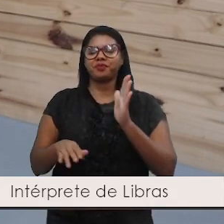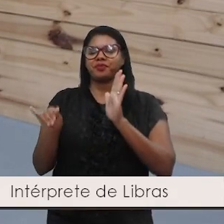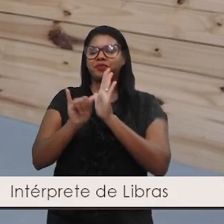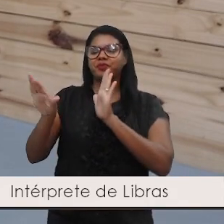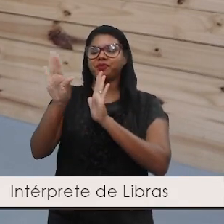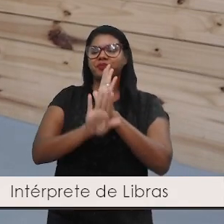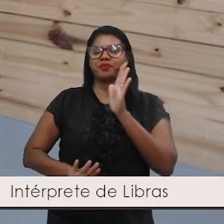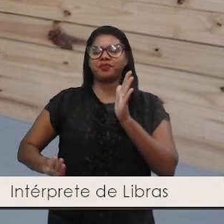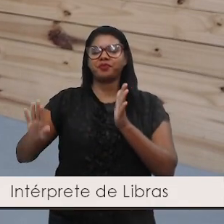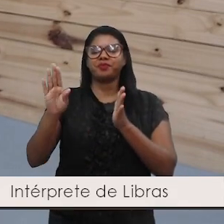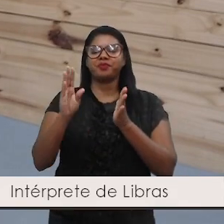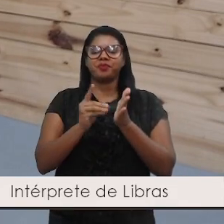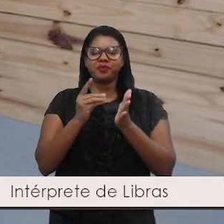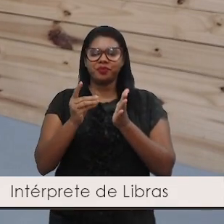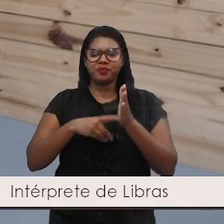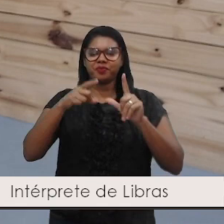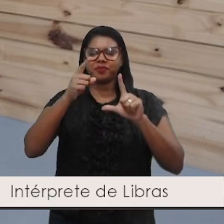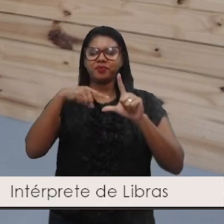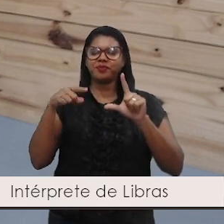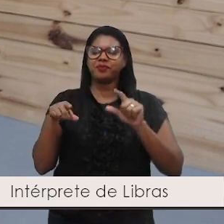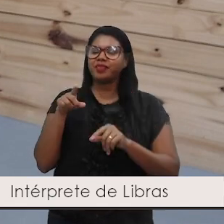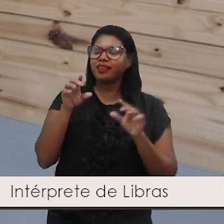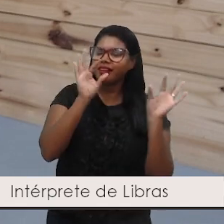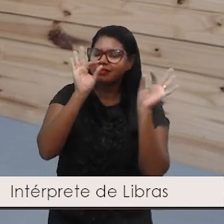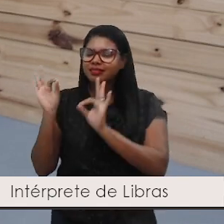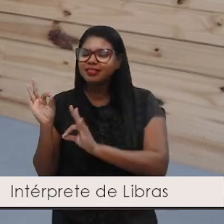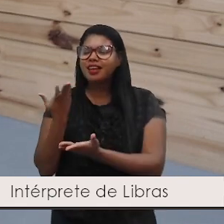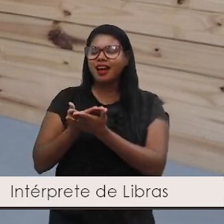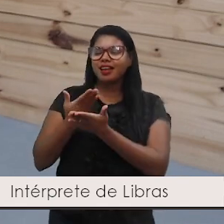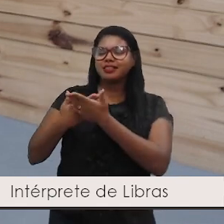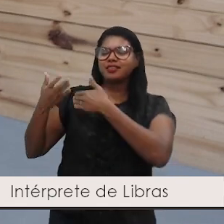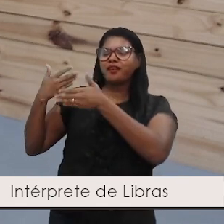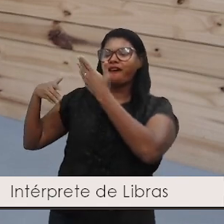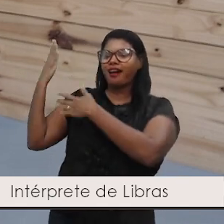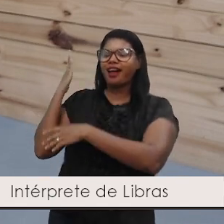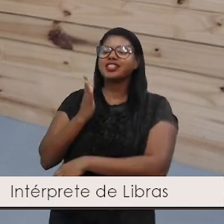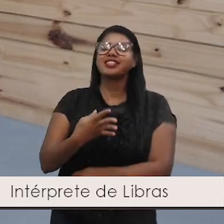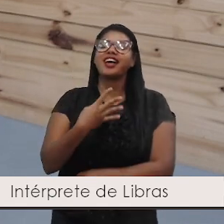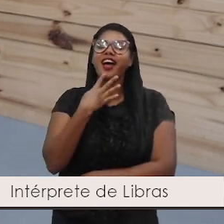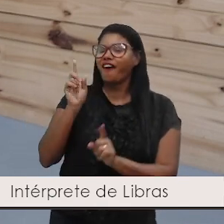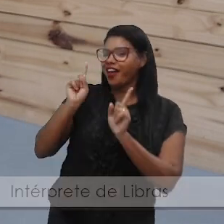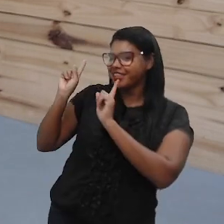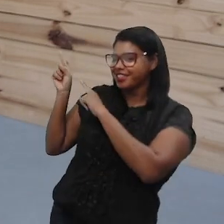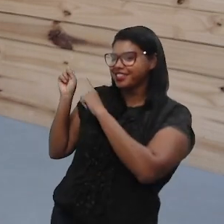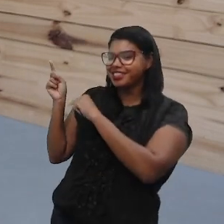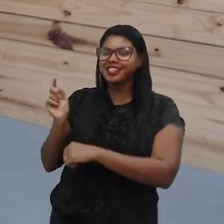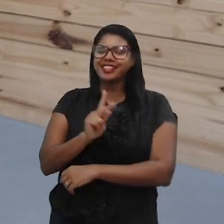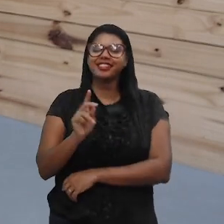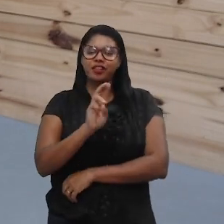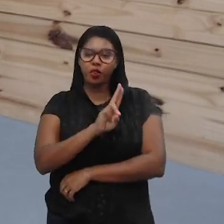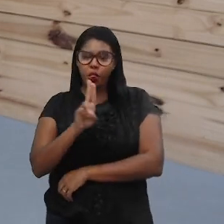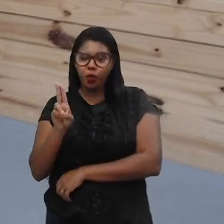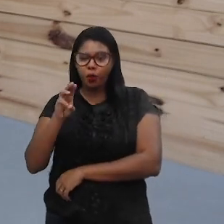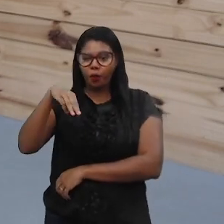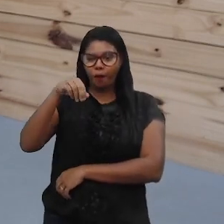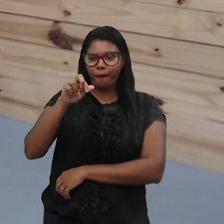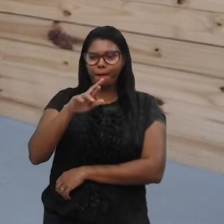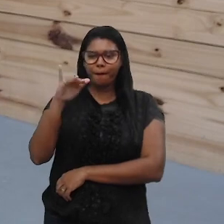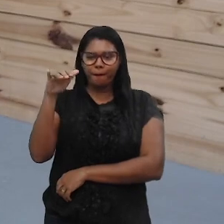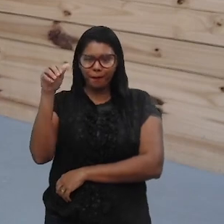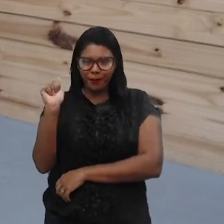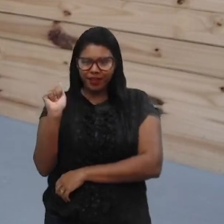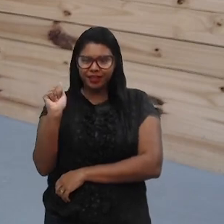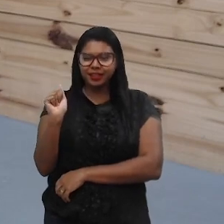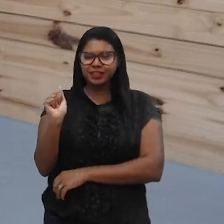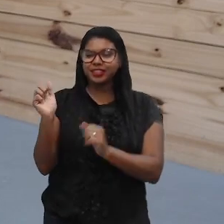Design Gráfico. Vocês já assistiram às aulas anteriores, né? Então já me conhecem. Eu sou a professora Mariama Aquino e vou